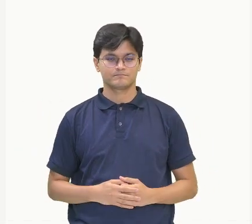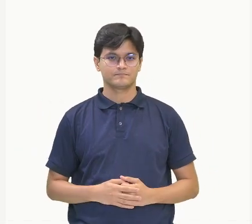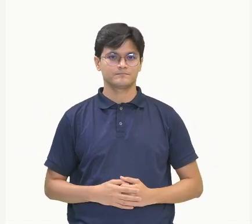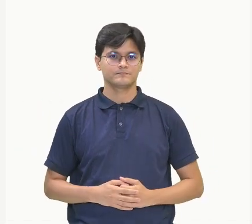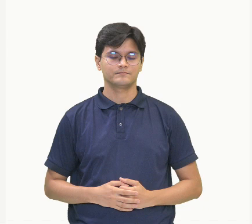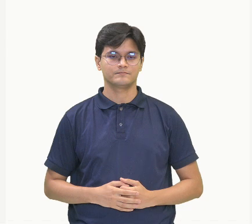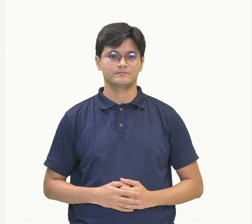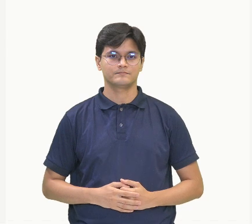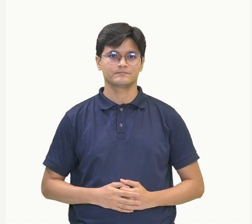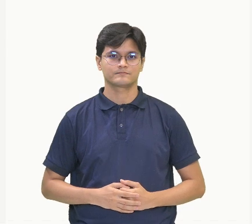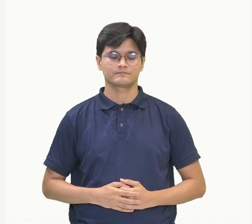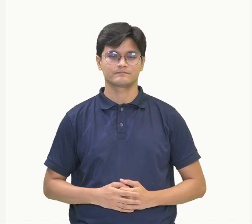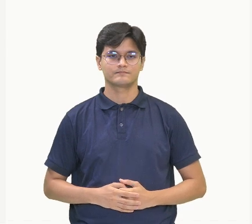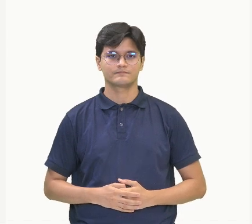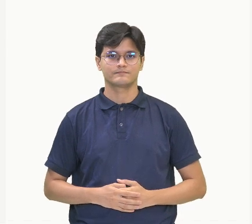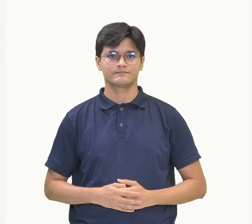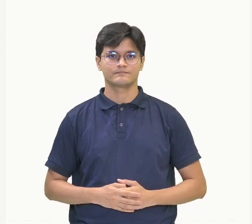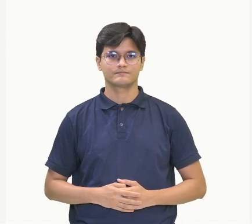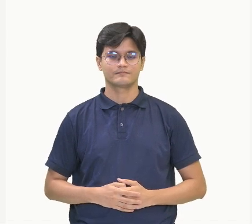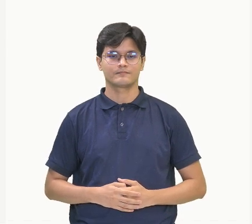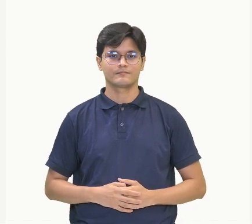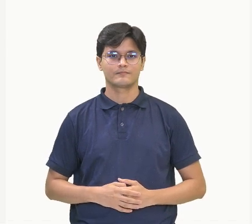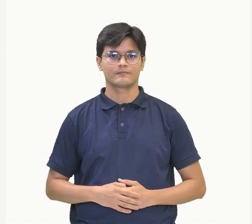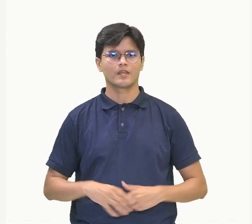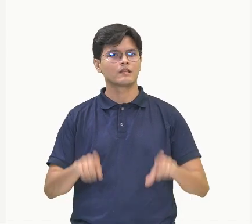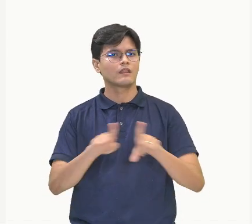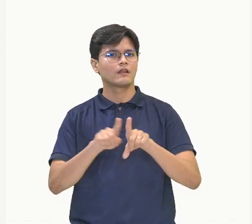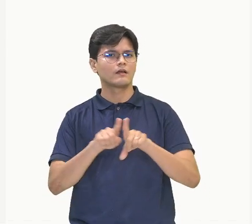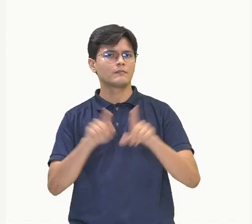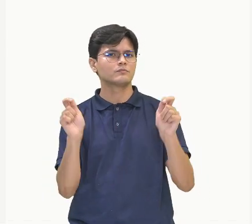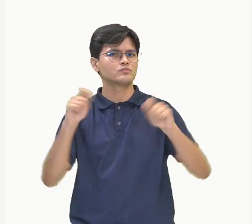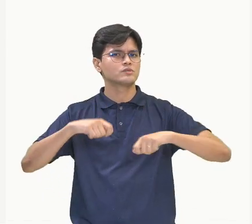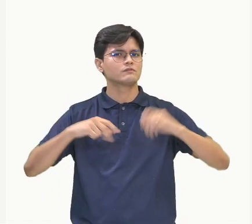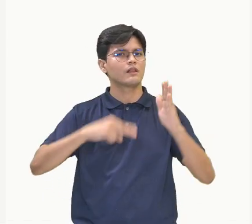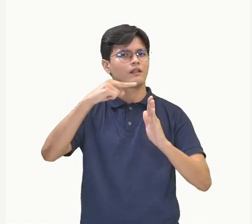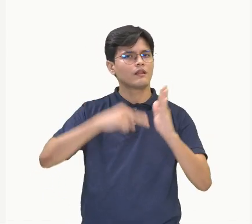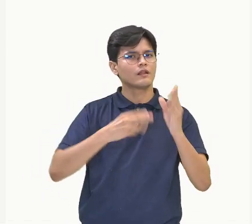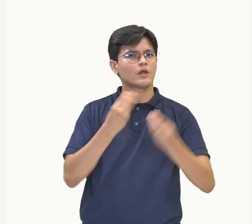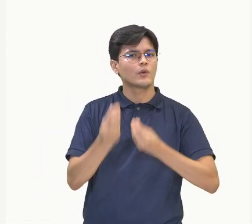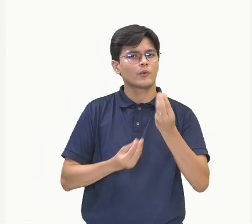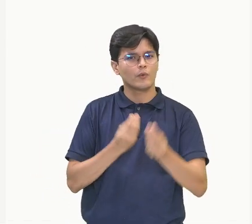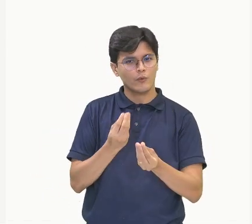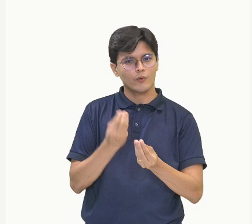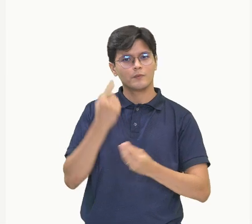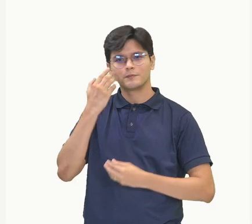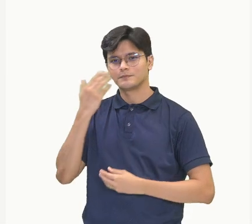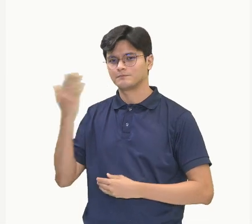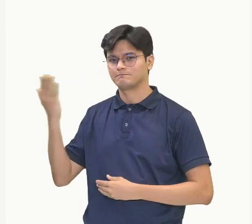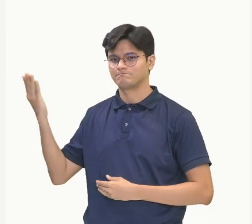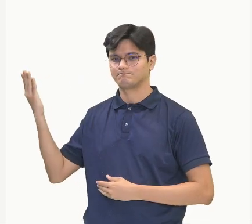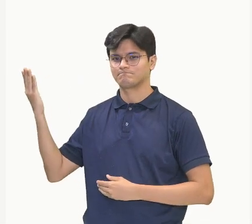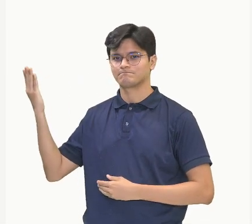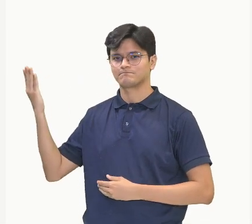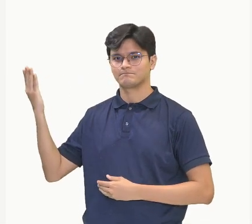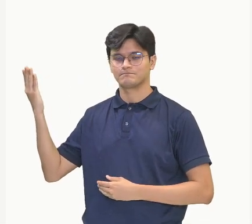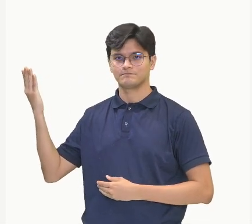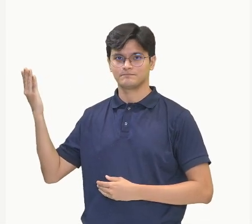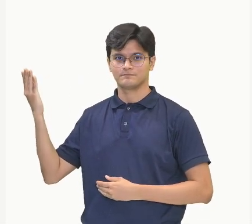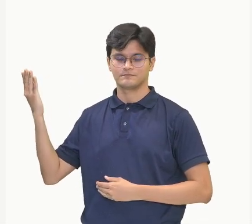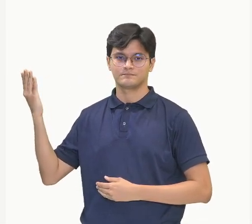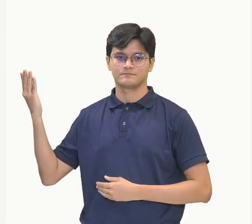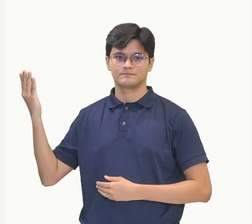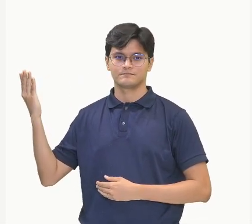e 1 milésimo. Também podemos ler assim, ó, 18 inteiros e